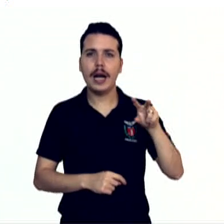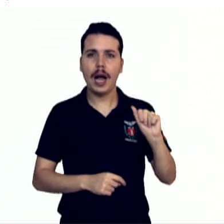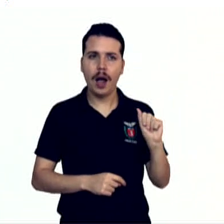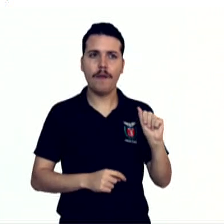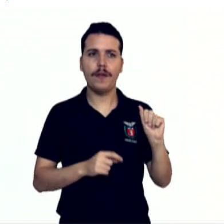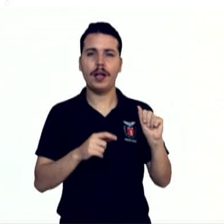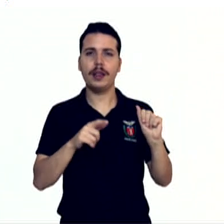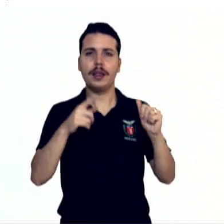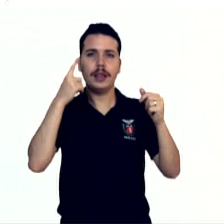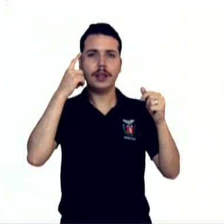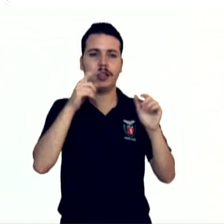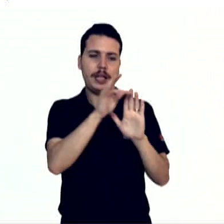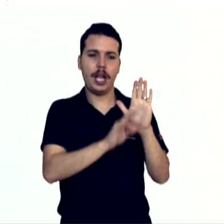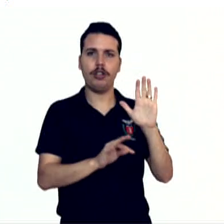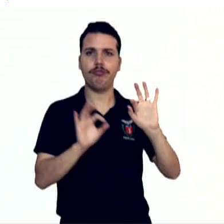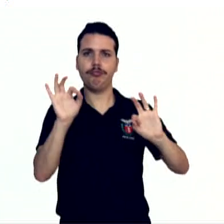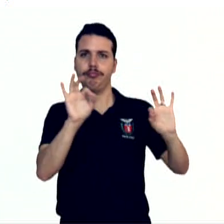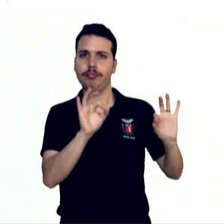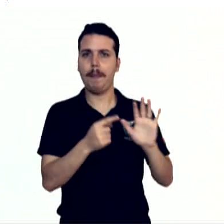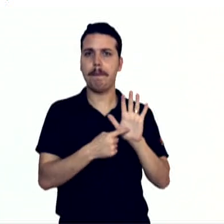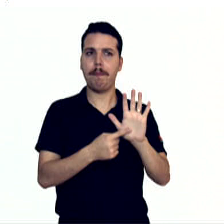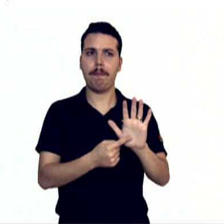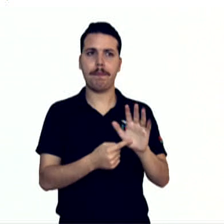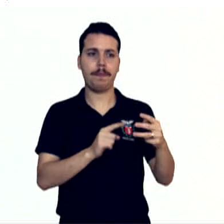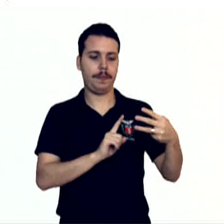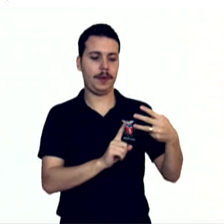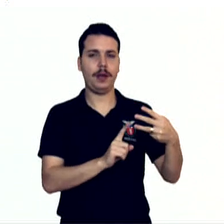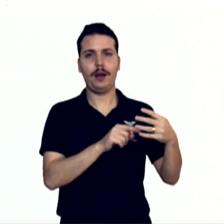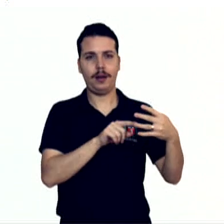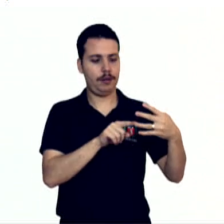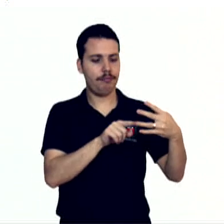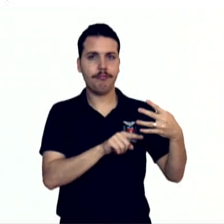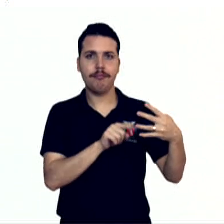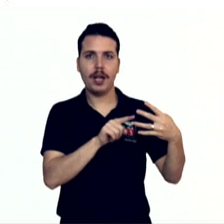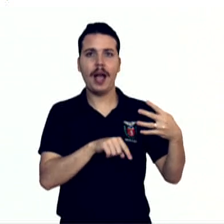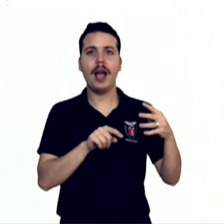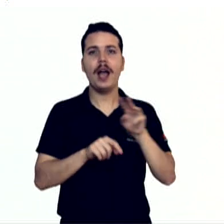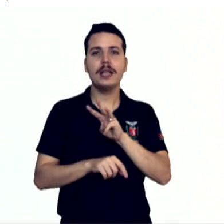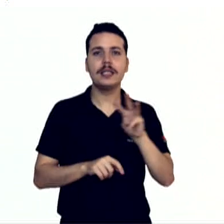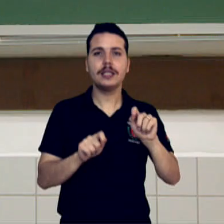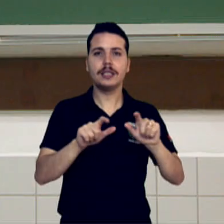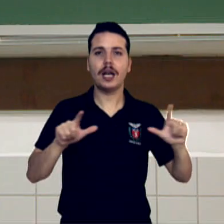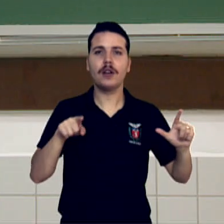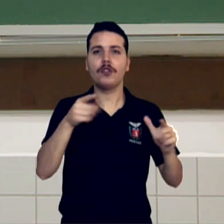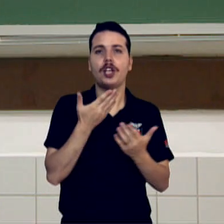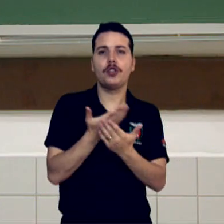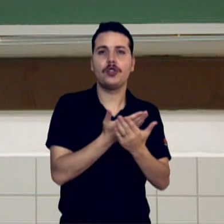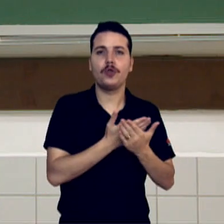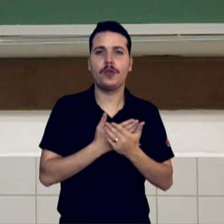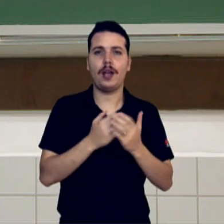enfim, de textos, e os sites de gramática para você estudar orações